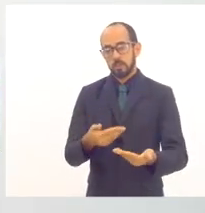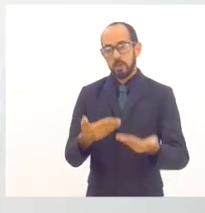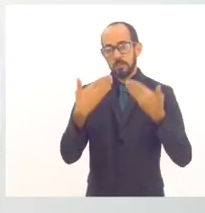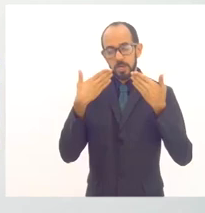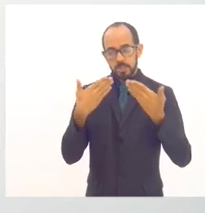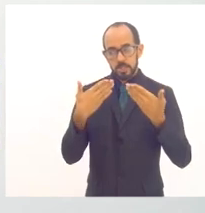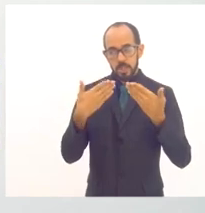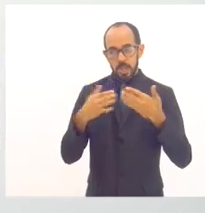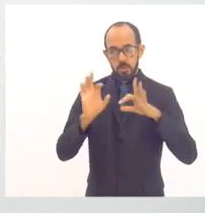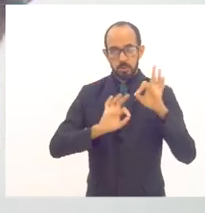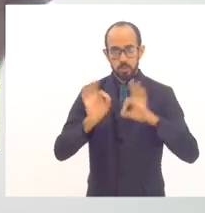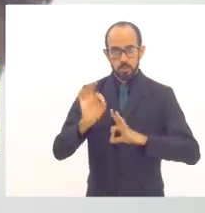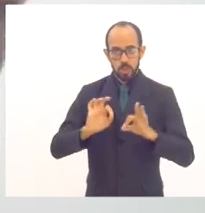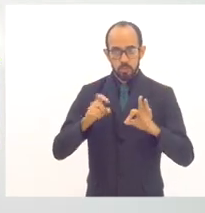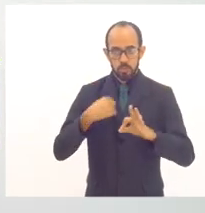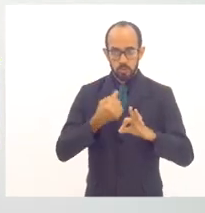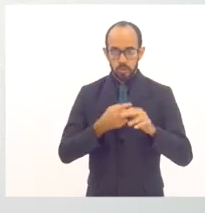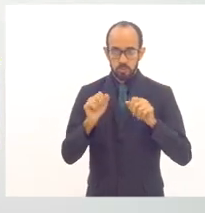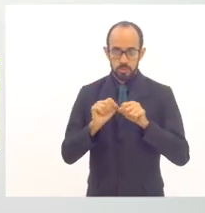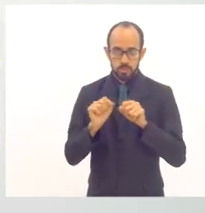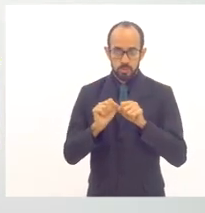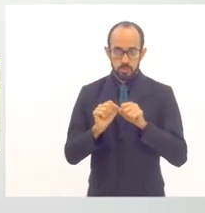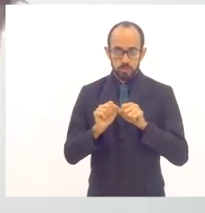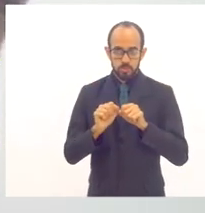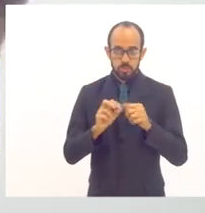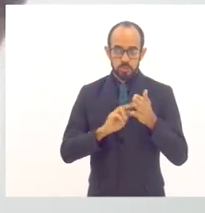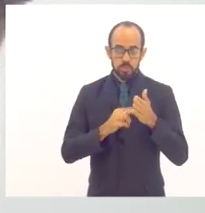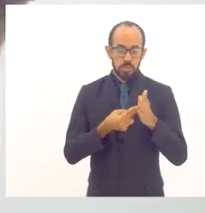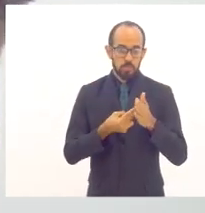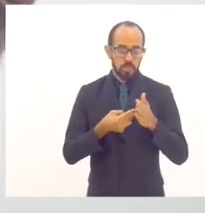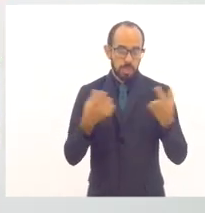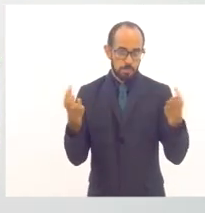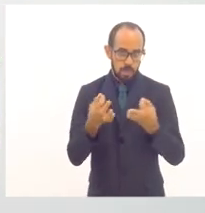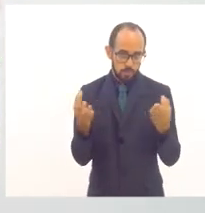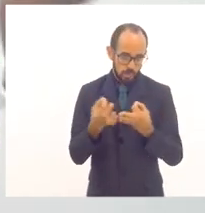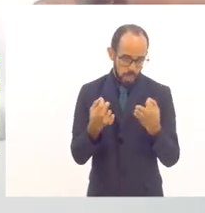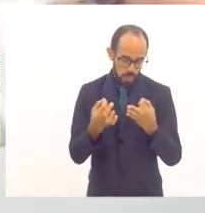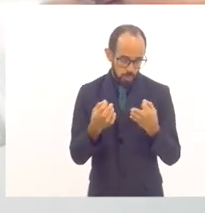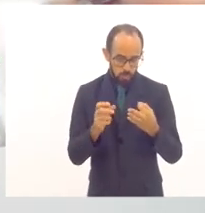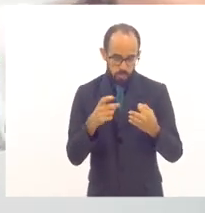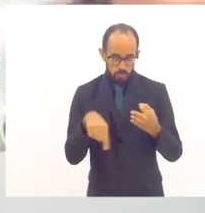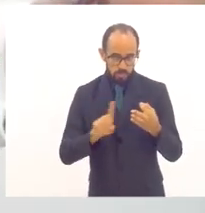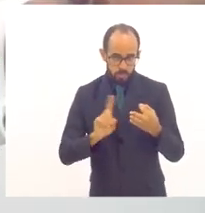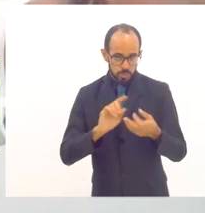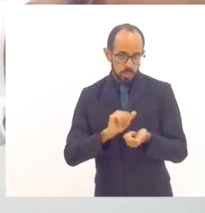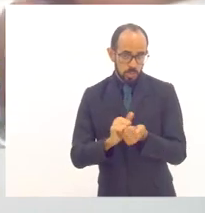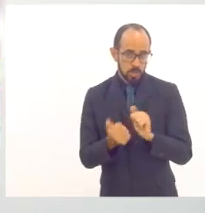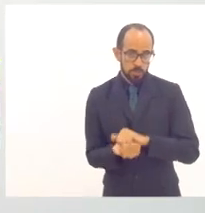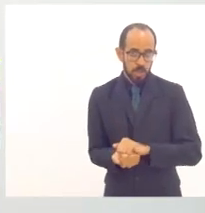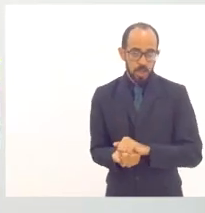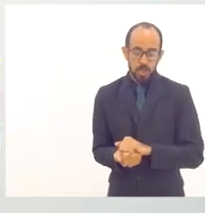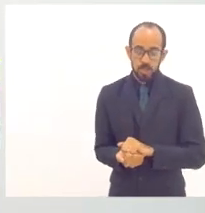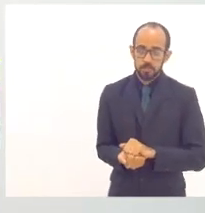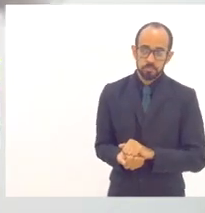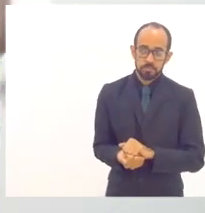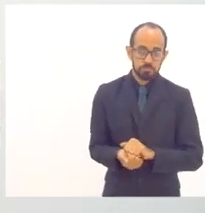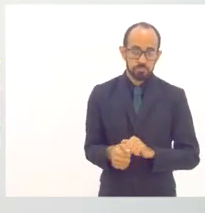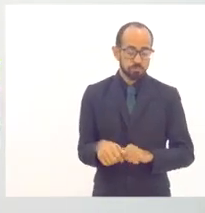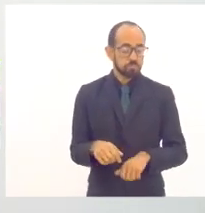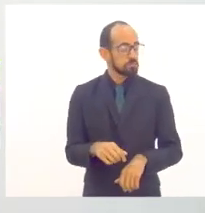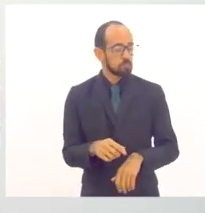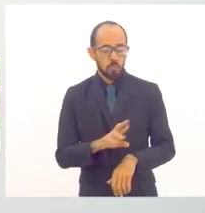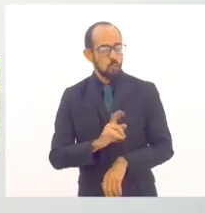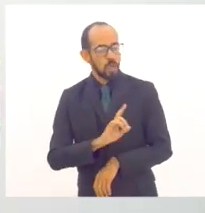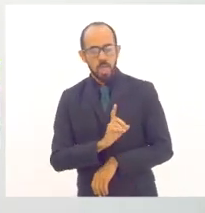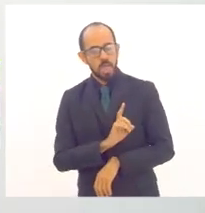nós apresentamos. Isso significa que esse projeto é perfeito? Não tem que ser aperfeiçoado? Não tem que ouvir todo mundo?